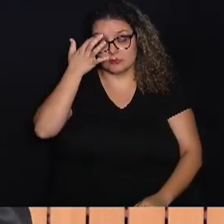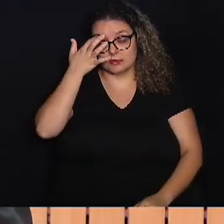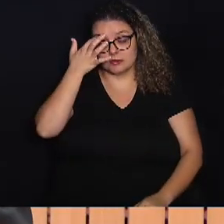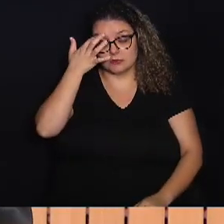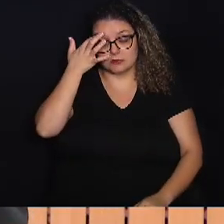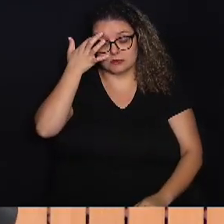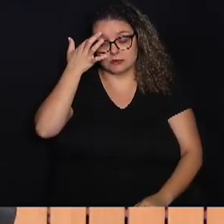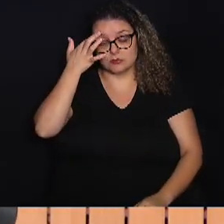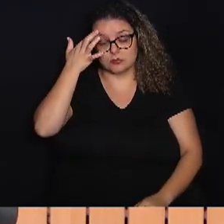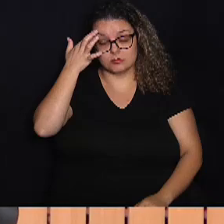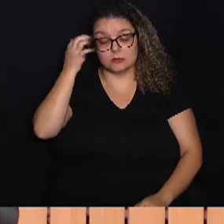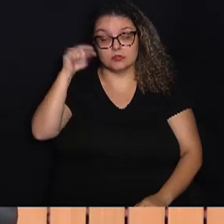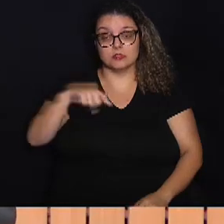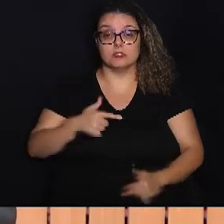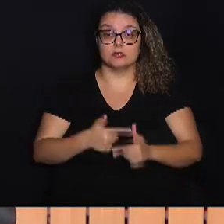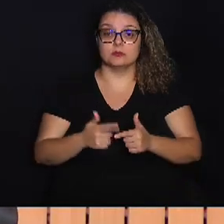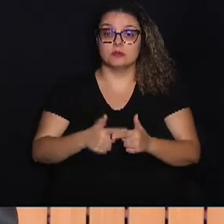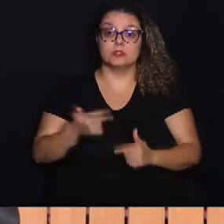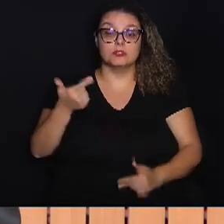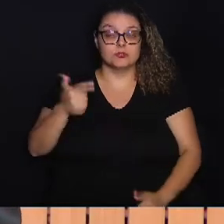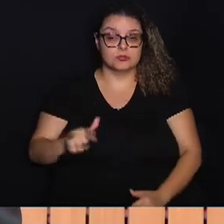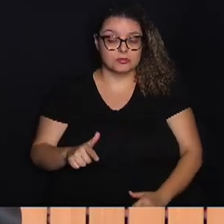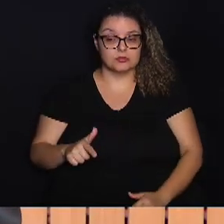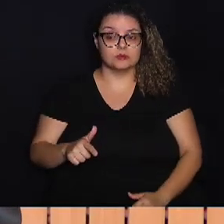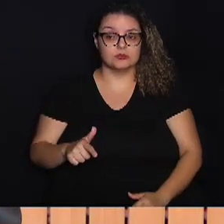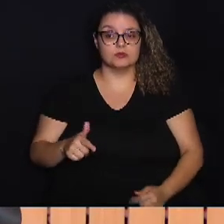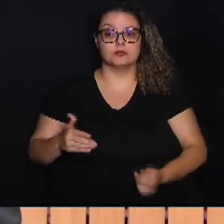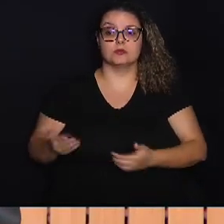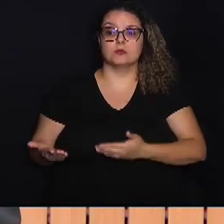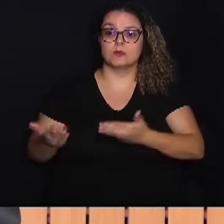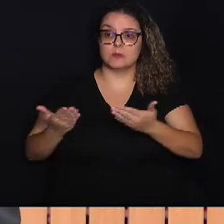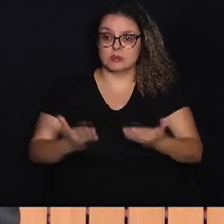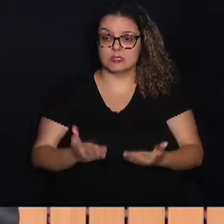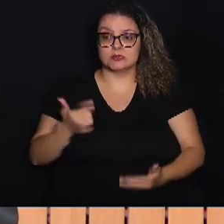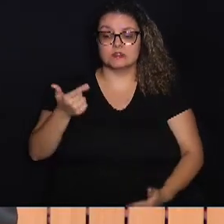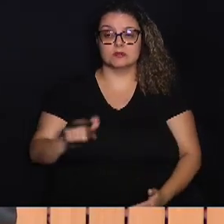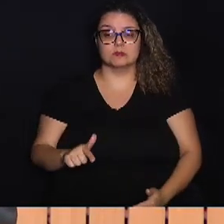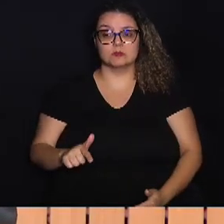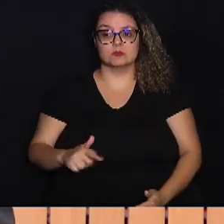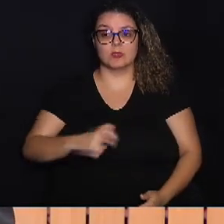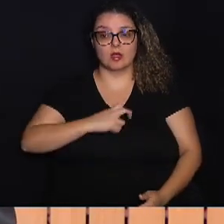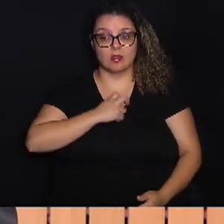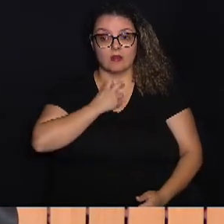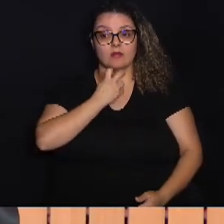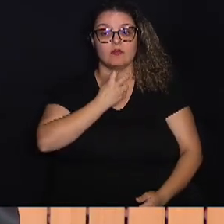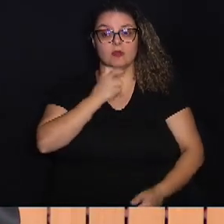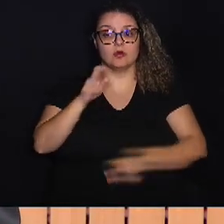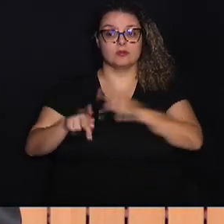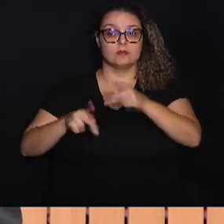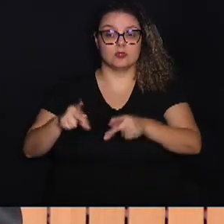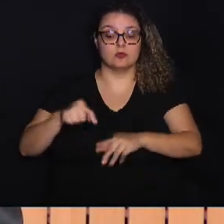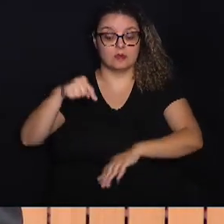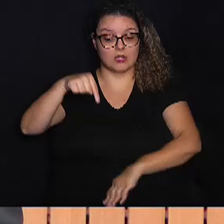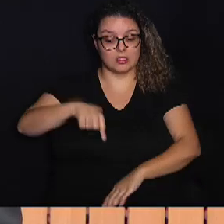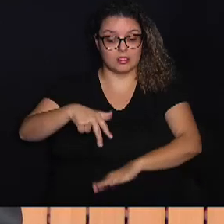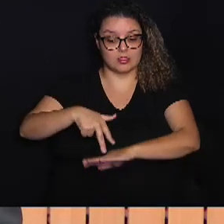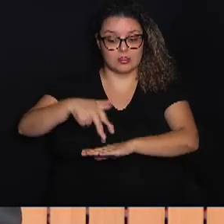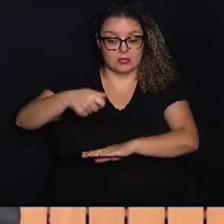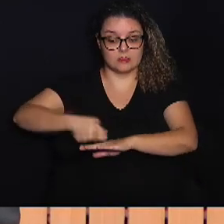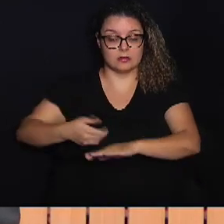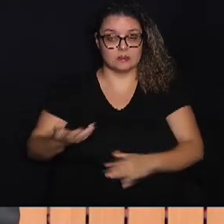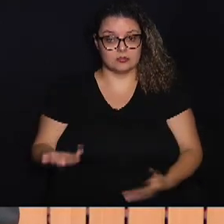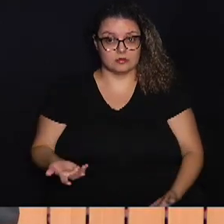vez a gente Traz essa situação né na voz da população aqui na Tribuna para que